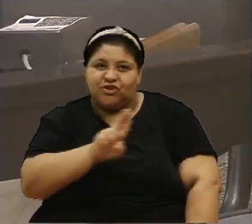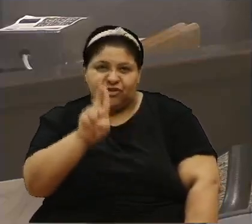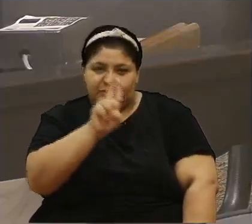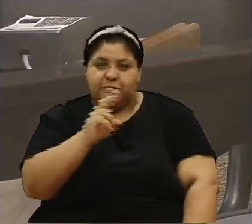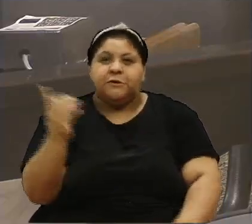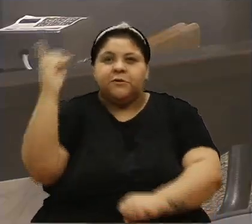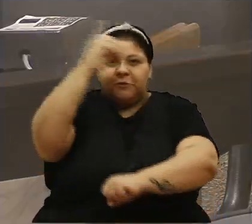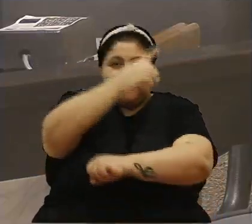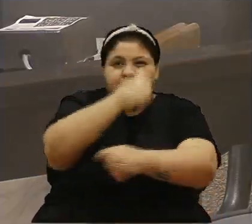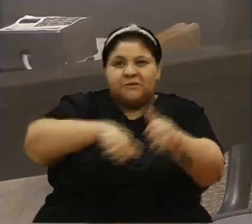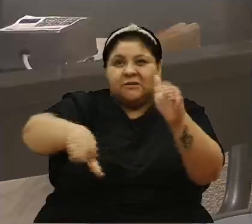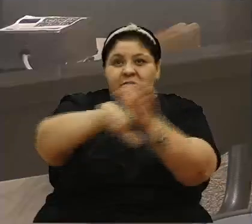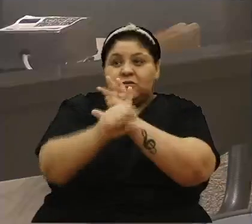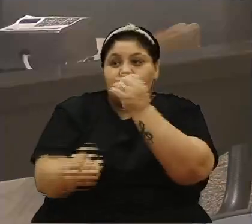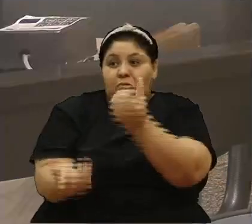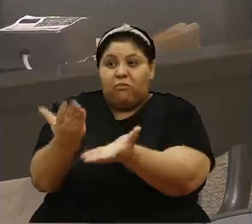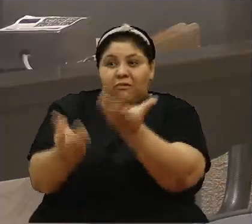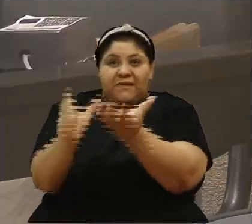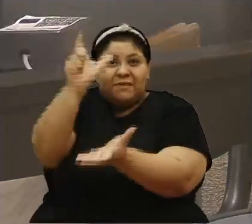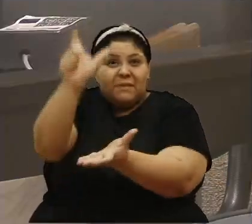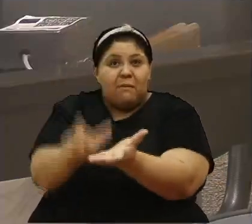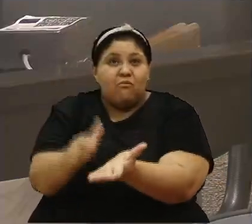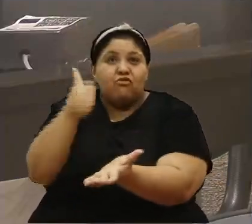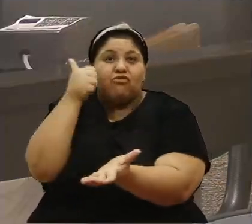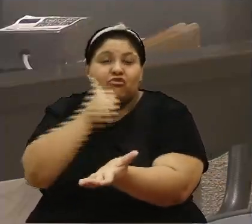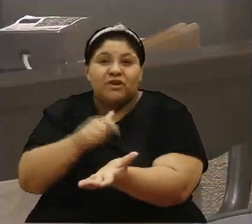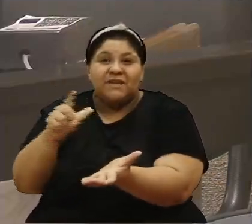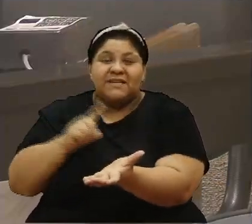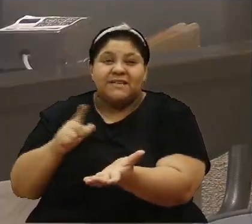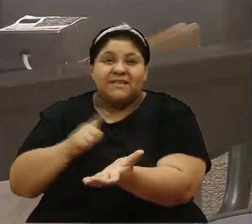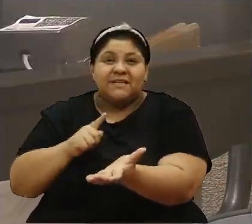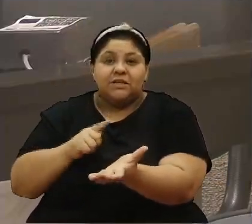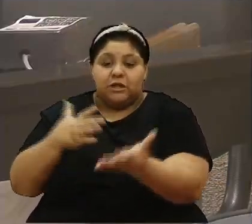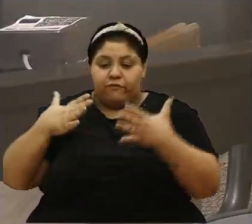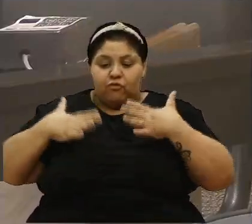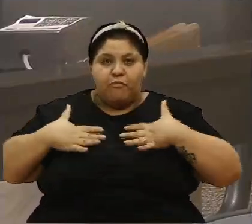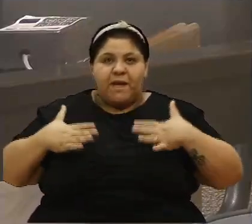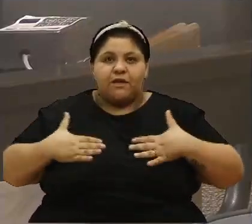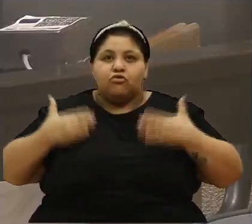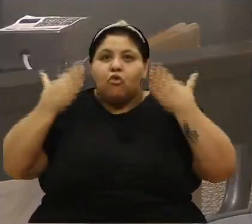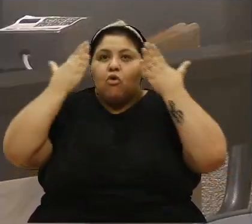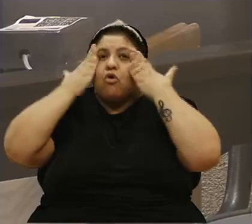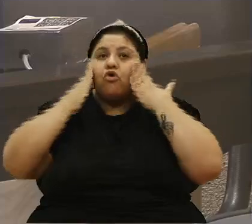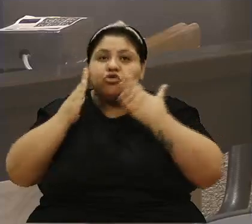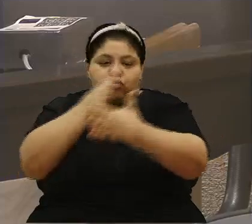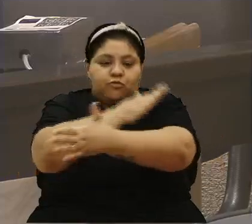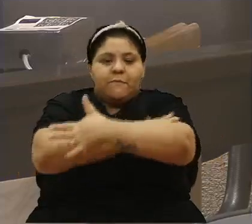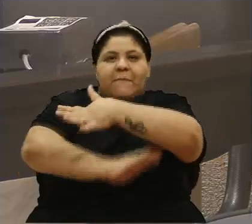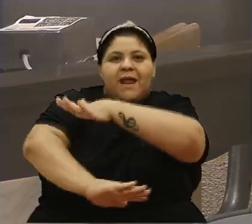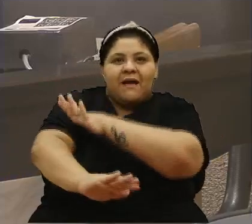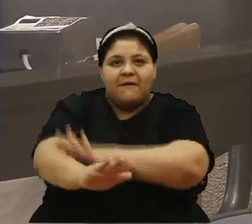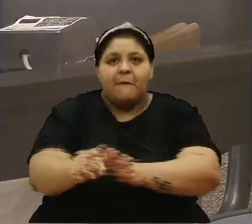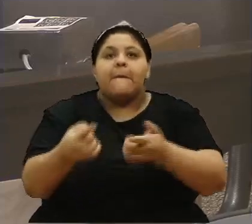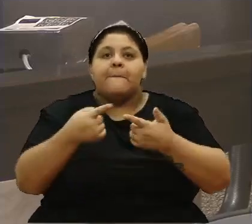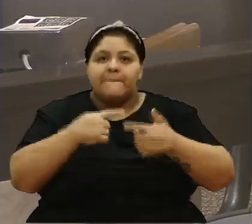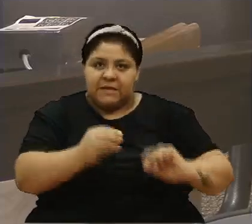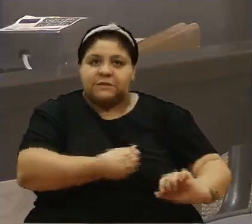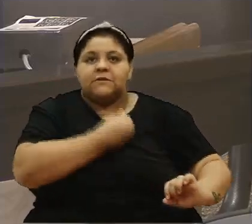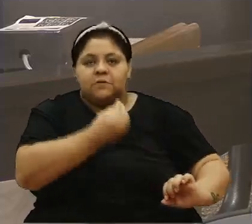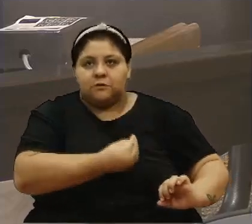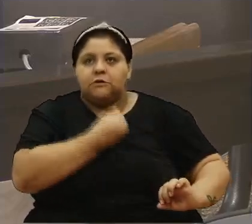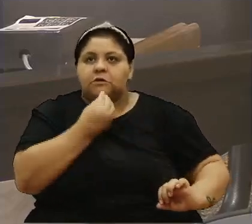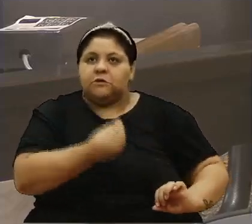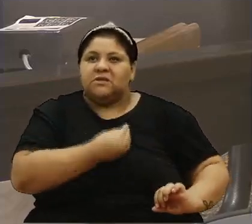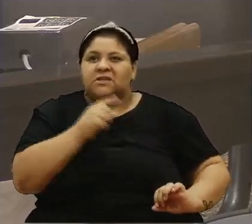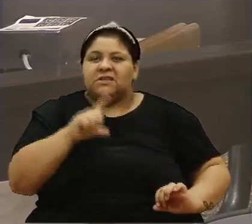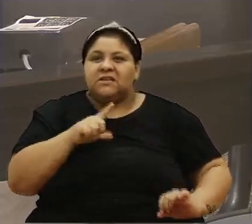crime, o homem ateou fogo no corpo da companheira, que teve lesões no peito, rosto e braços, mas sobreviveu. Ela ficou com